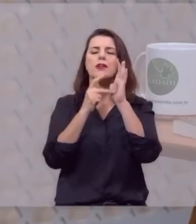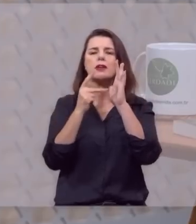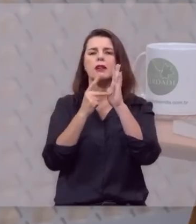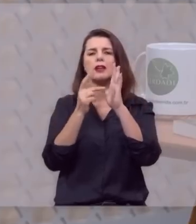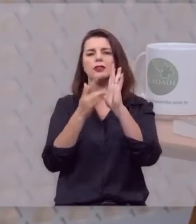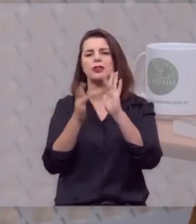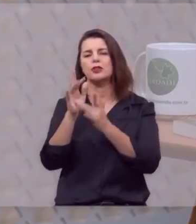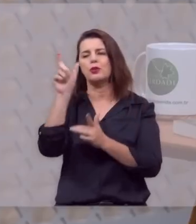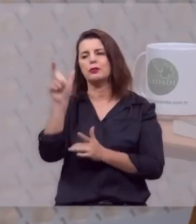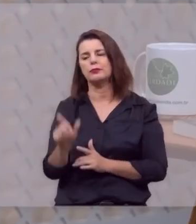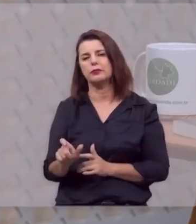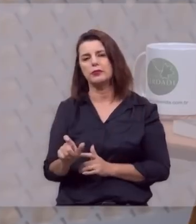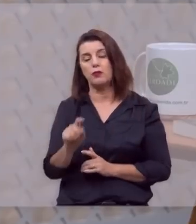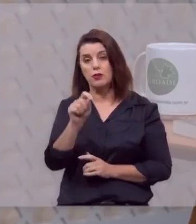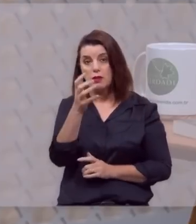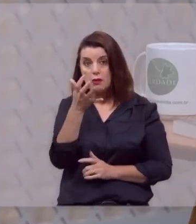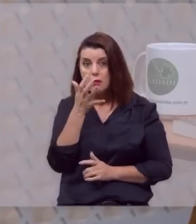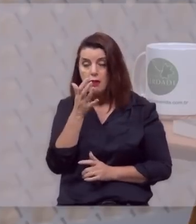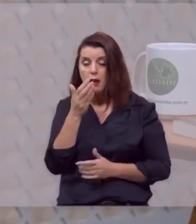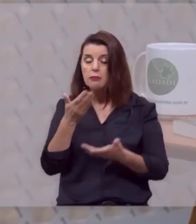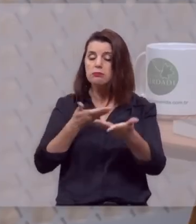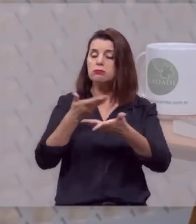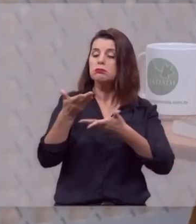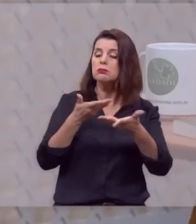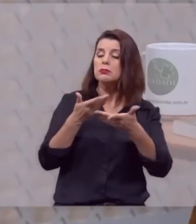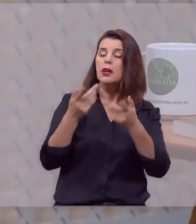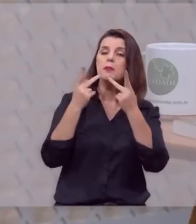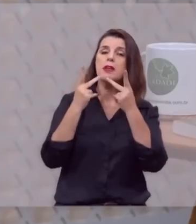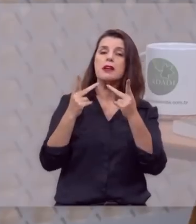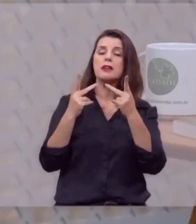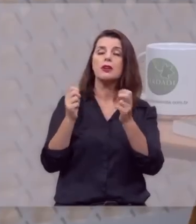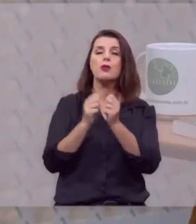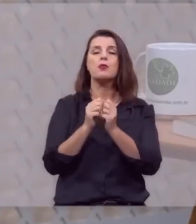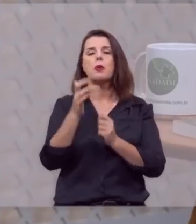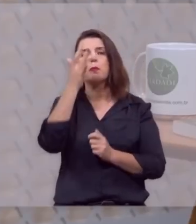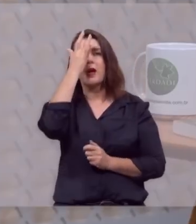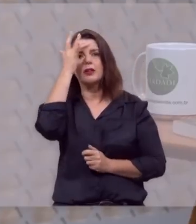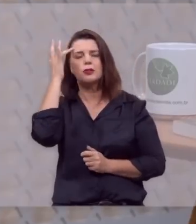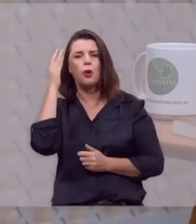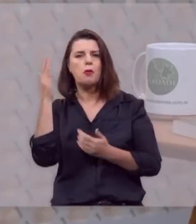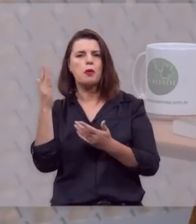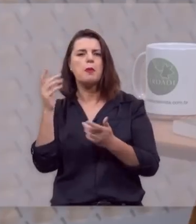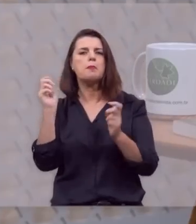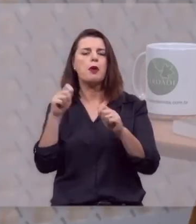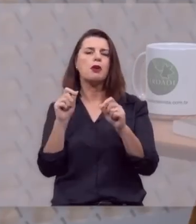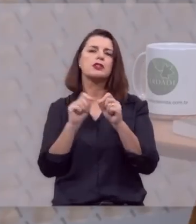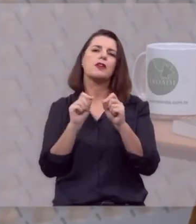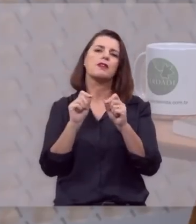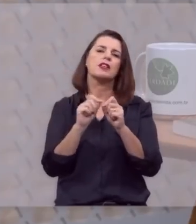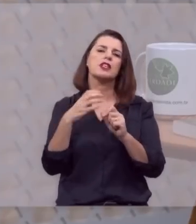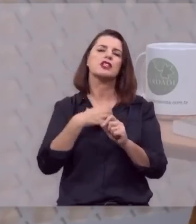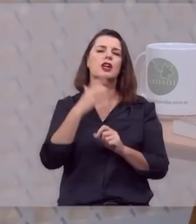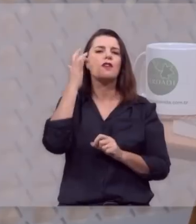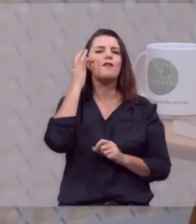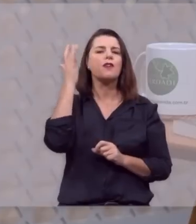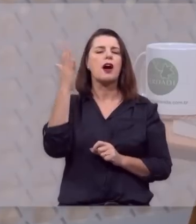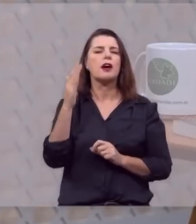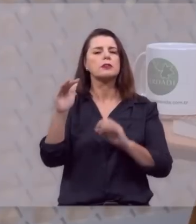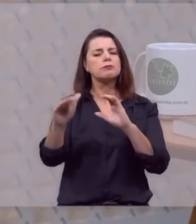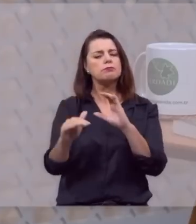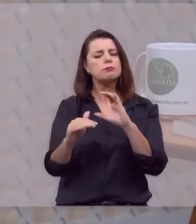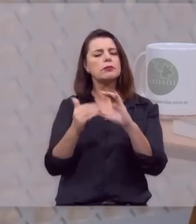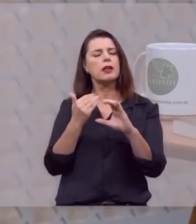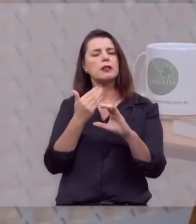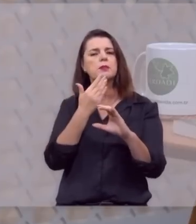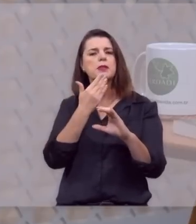fato Ele é. Se você quer compartilhar essa mensagem com alguém, você pode fazer isso de maneira muito fácil. Basta